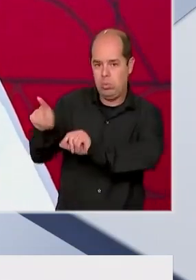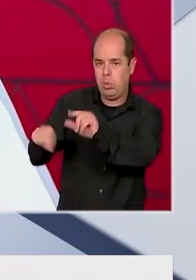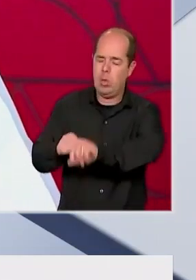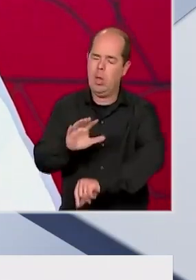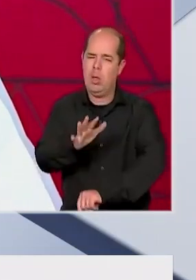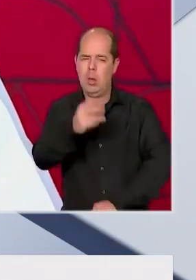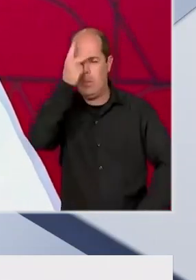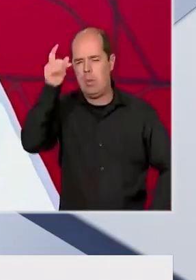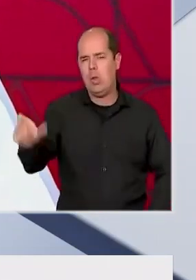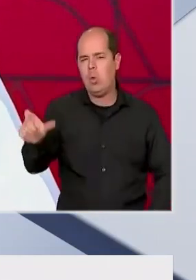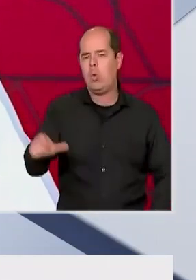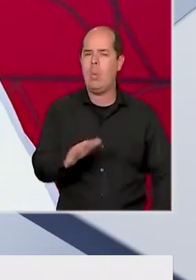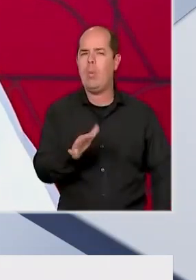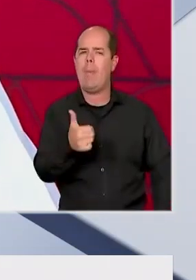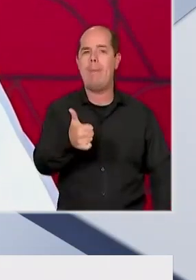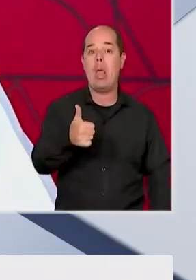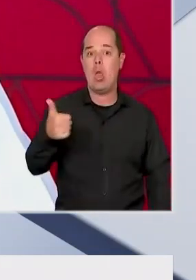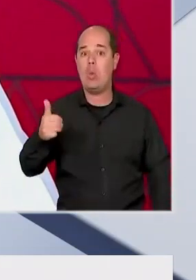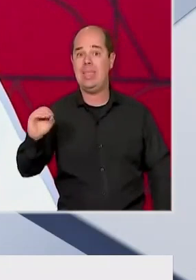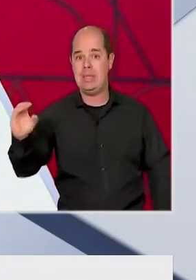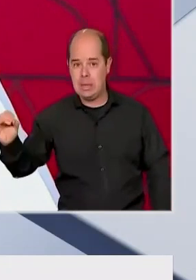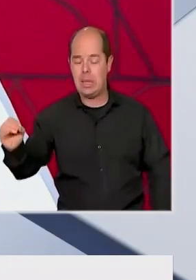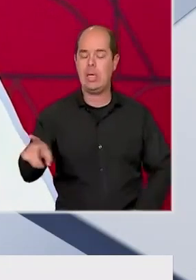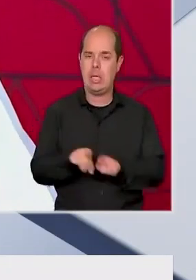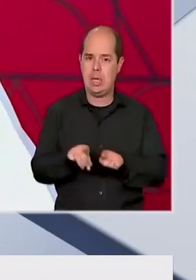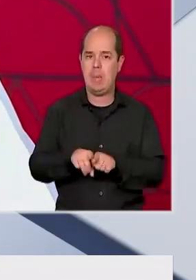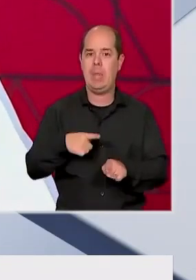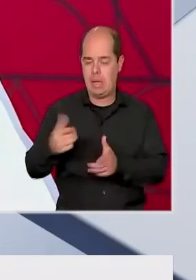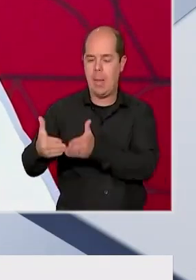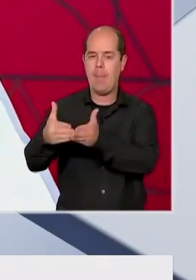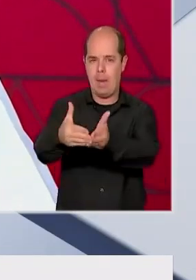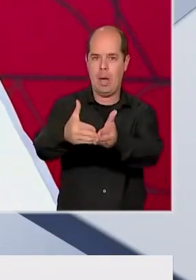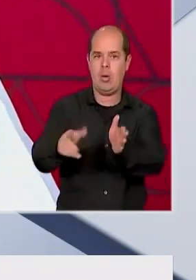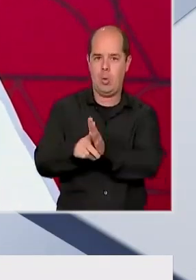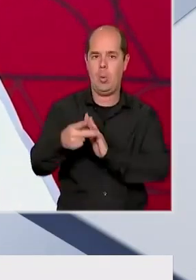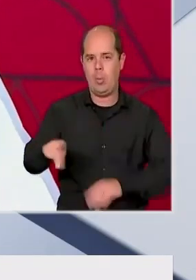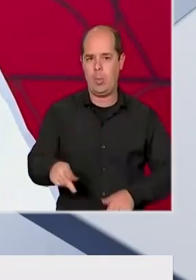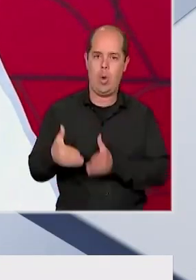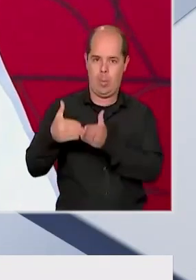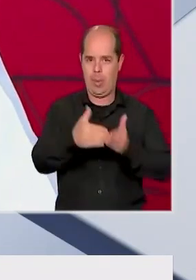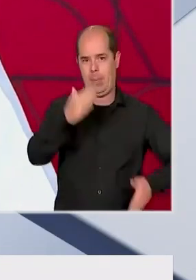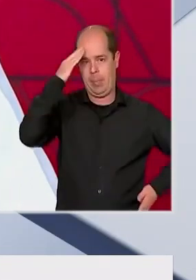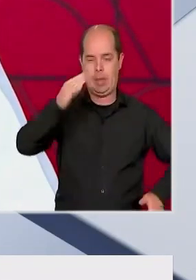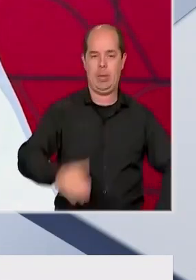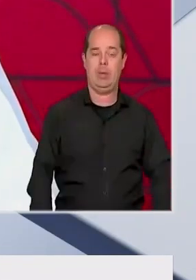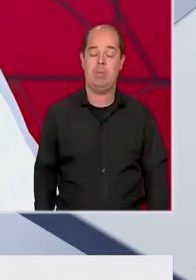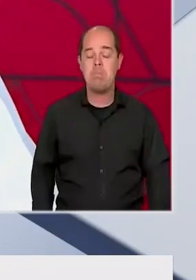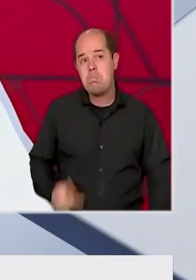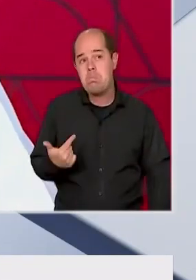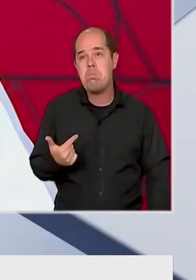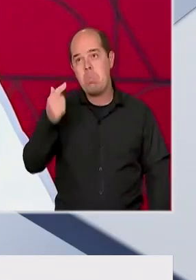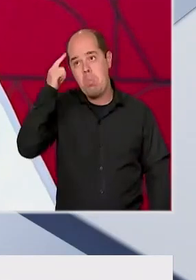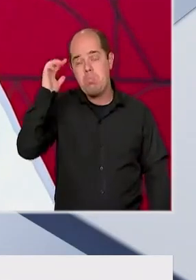pressionados agora o governo apresenta um plano A gente ainda não sabe se esse plano vai ser bem executado ou não então é